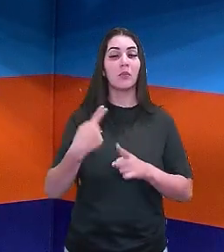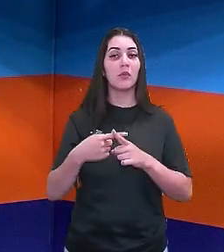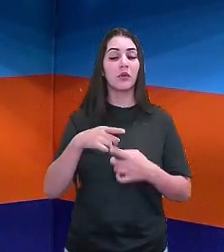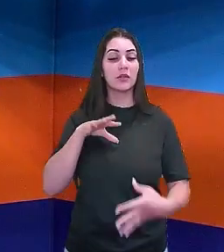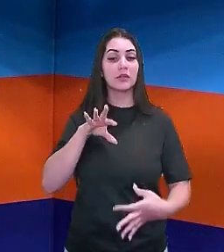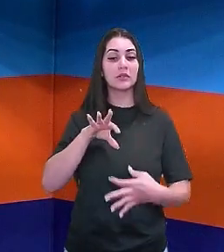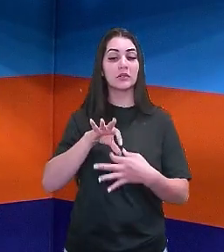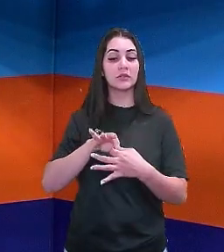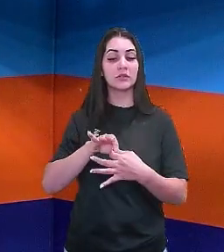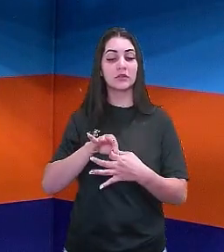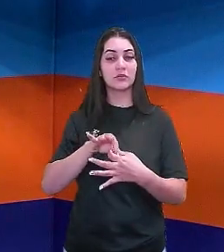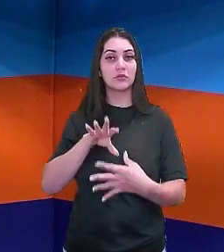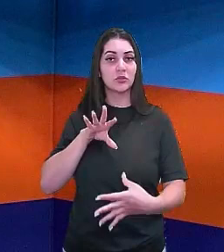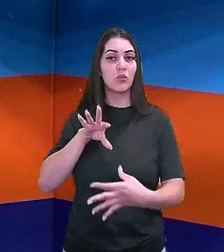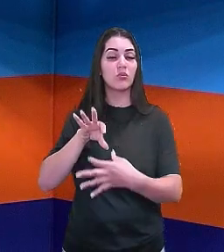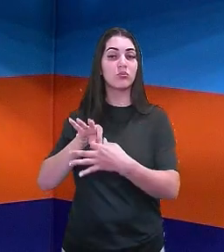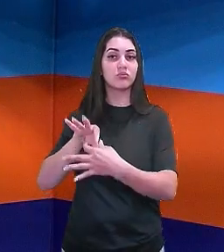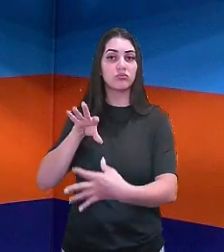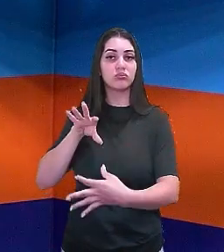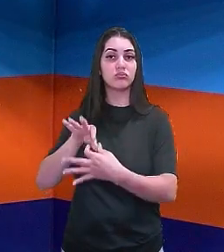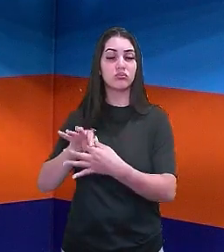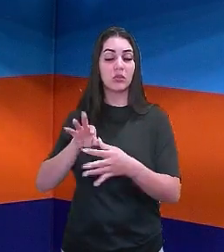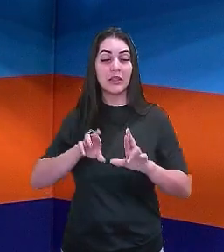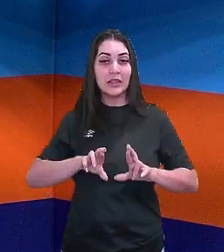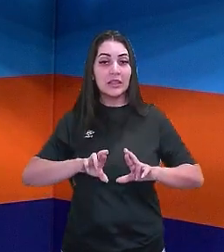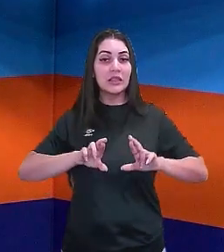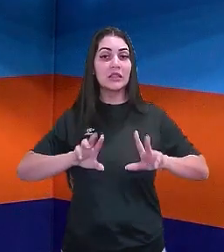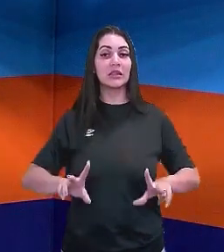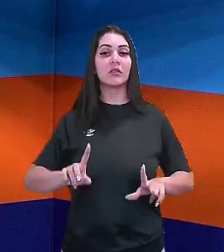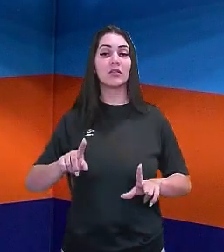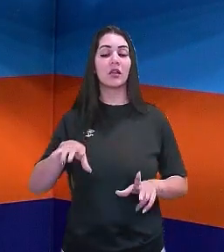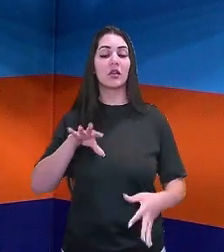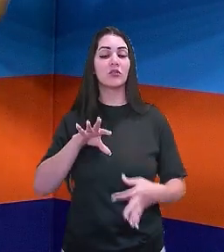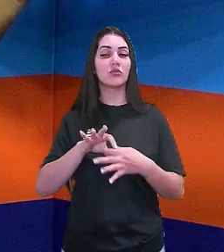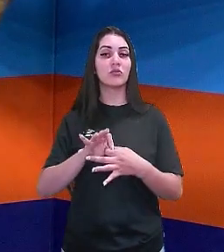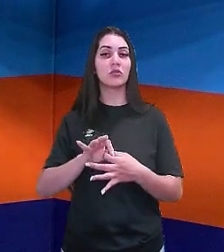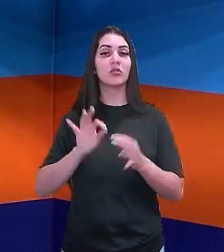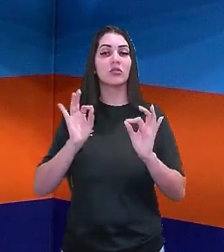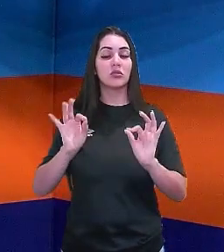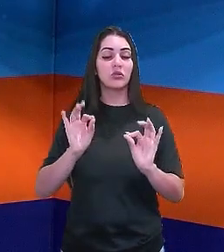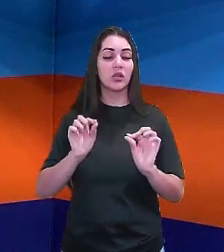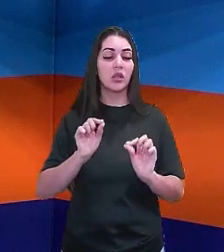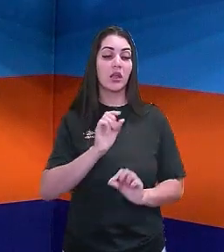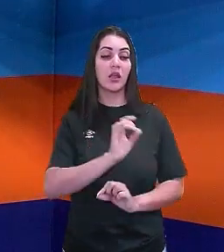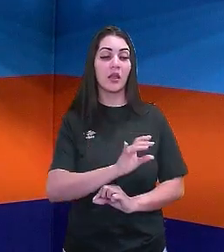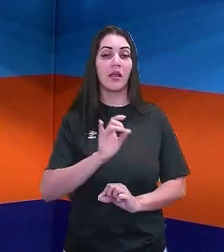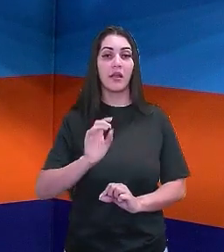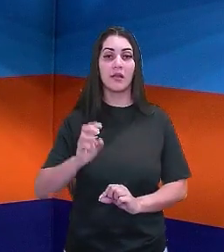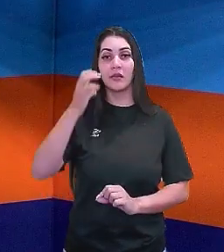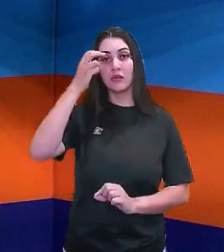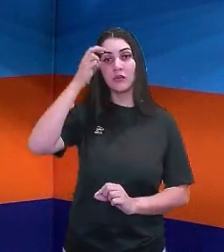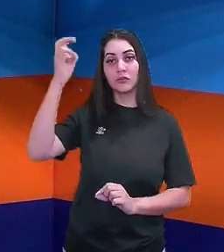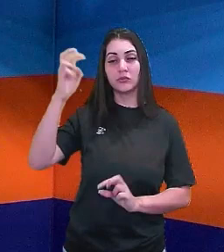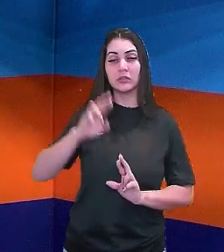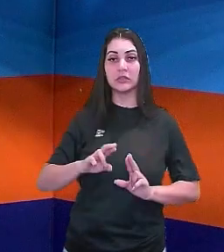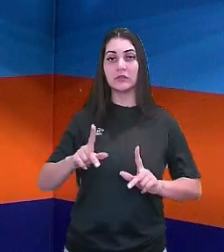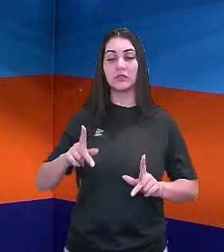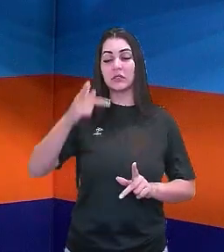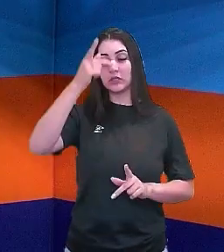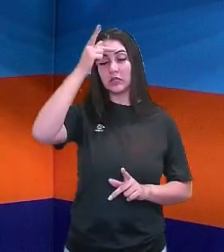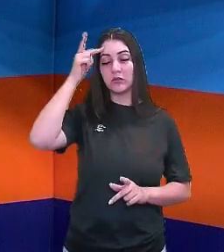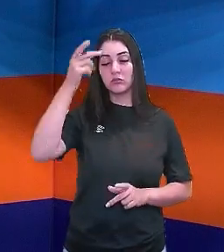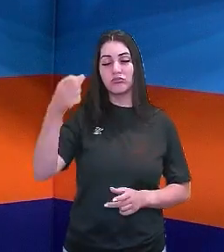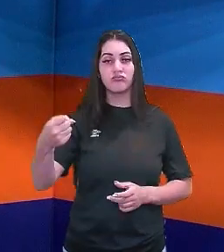dessas somos a junção dessas diferenças. Somos a junção de cada cultura diferente que essas pessoas